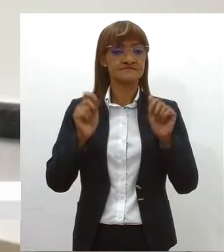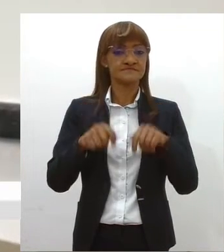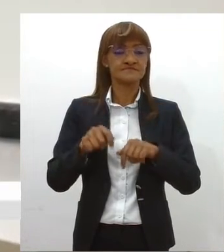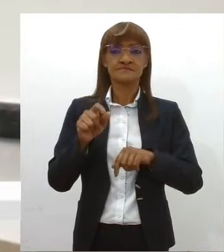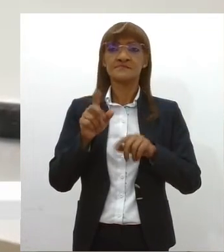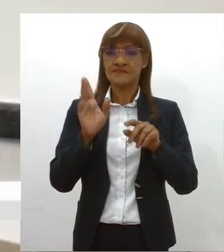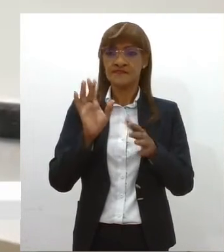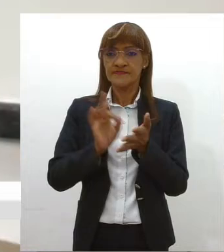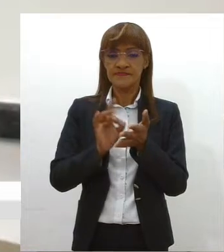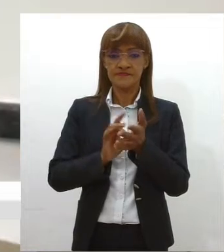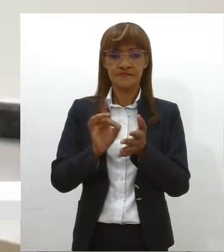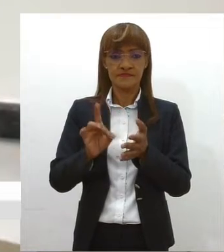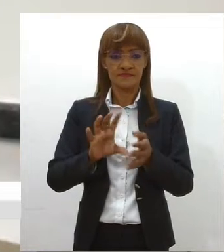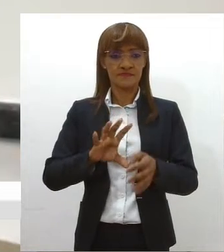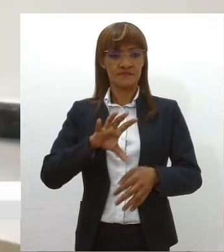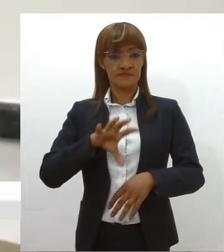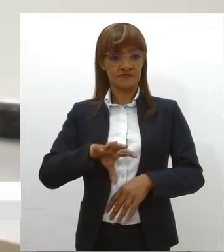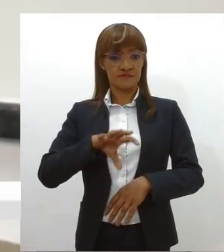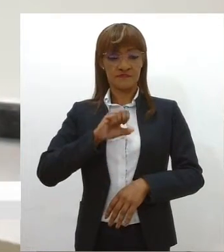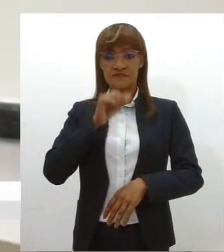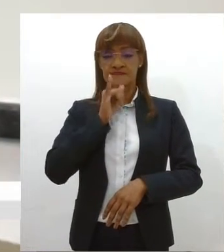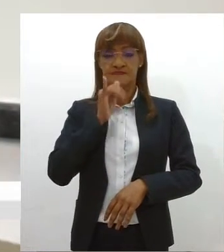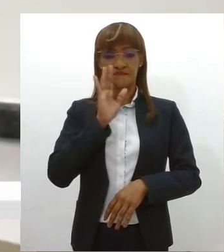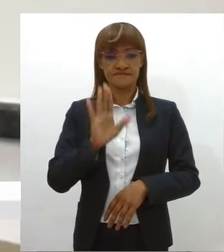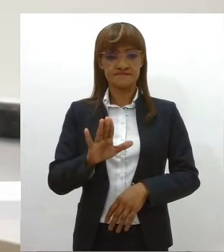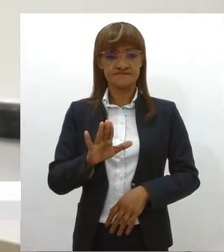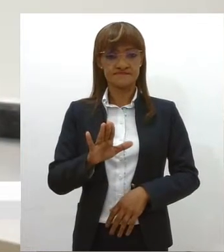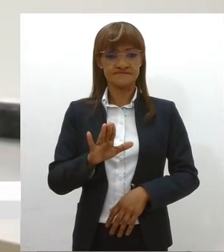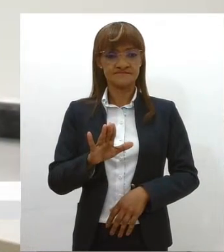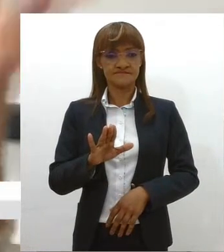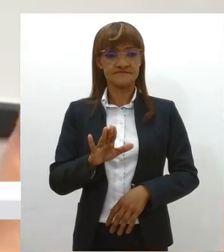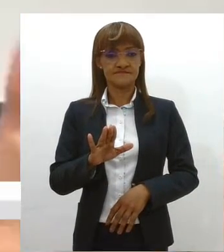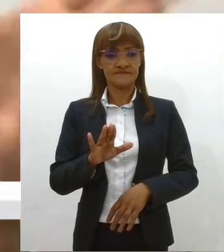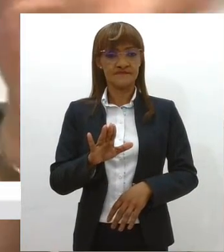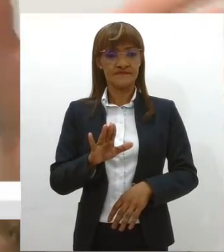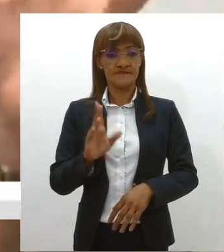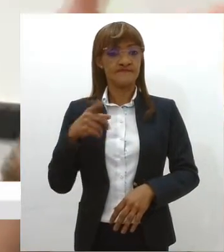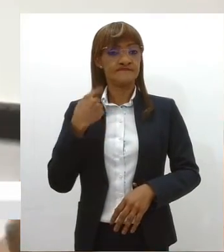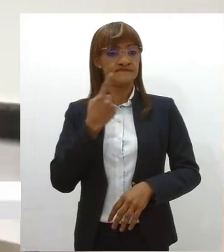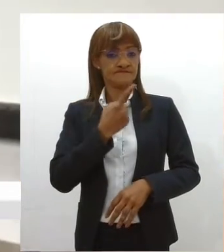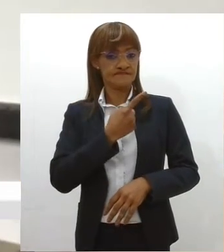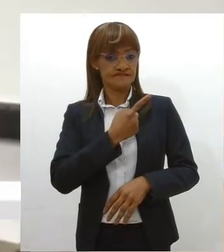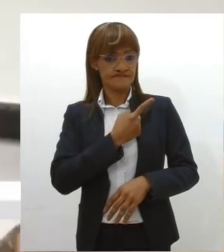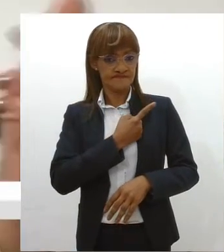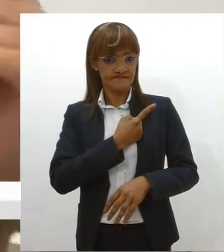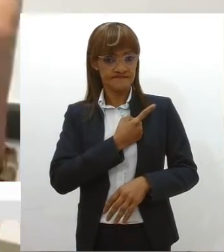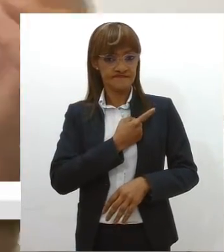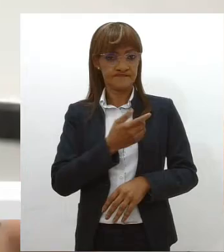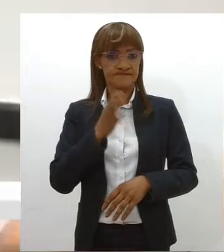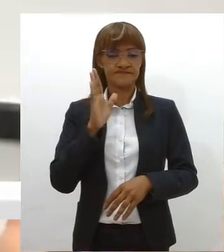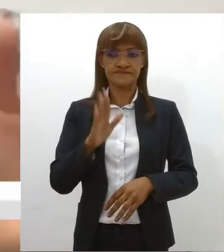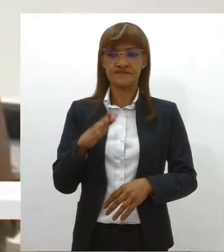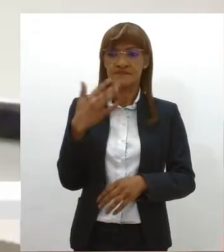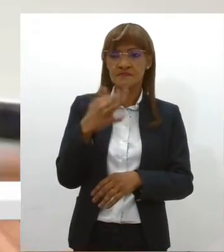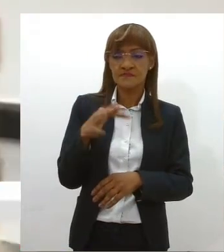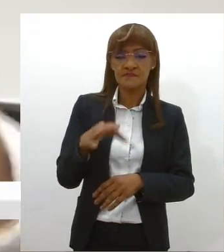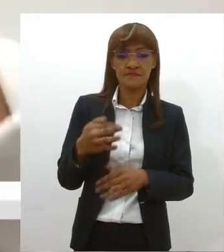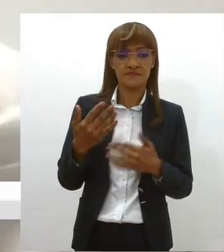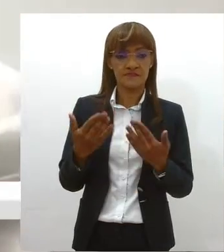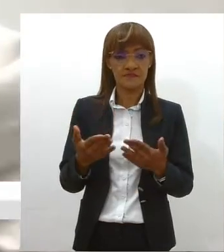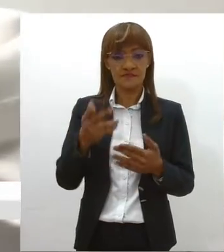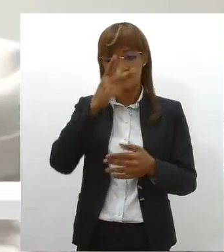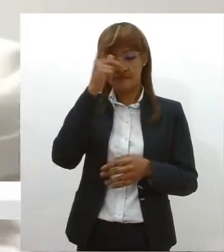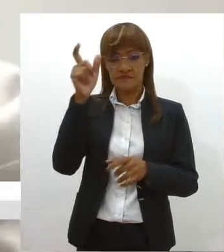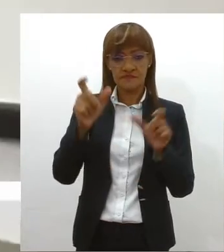gente, quando tem uma inflamação, por exemplo, quando a gente tem hábitos de vida que são inflamatórios, a pessoa se alimenta